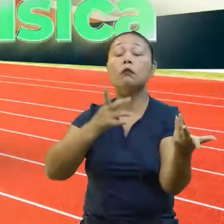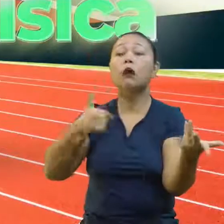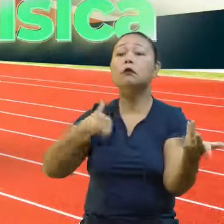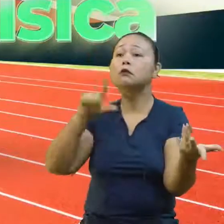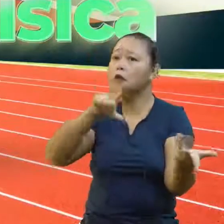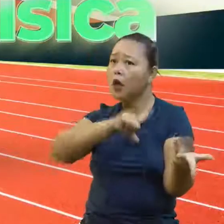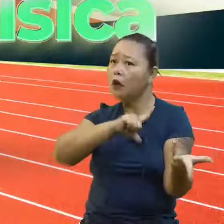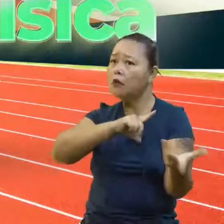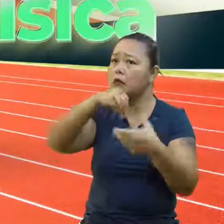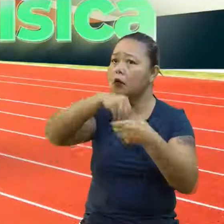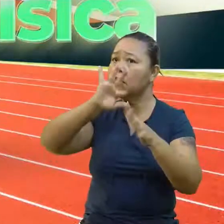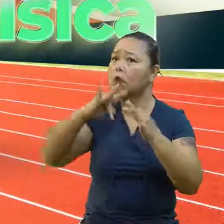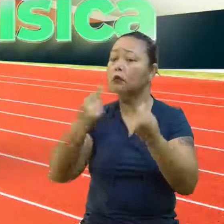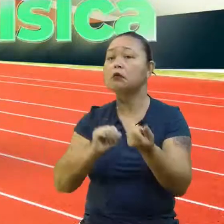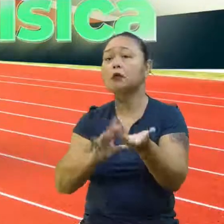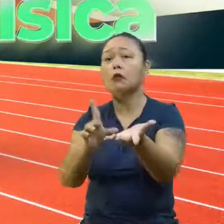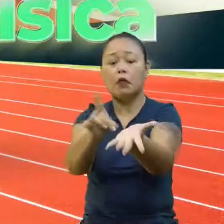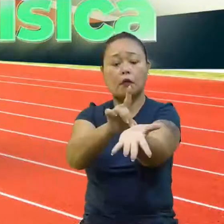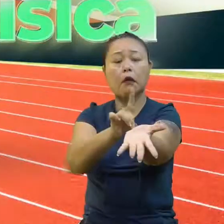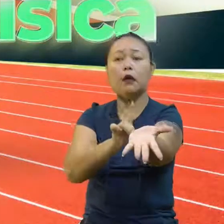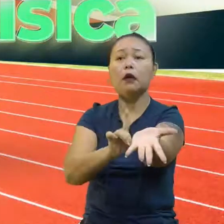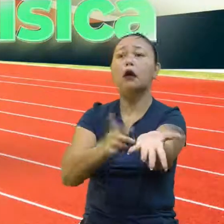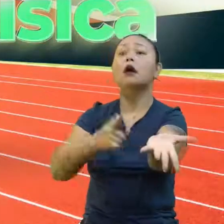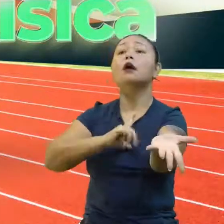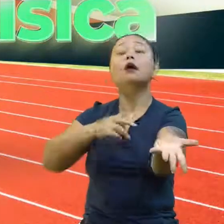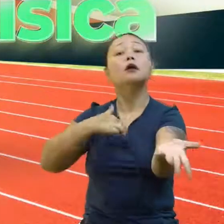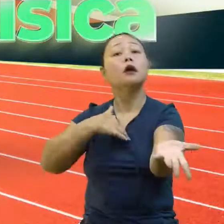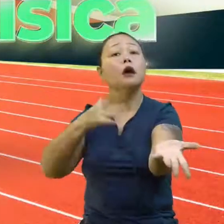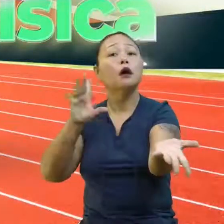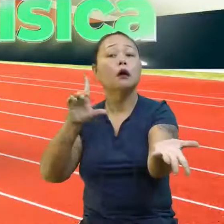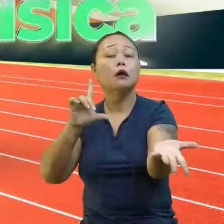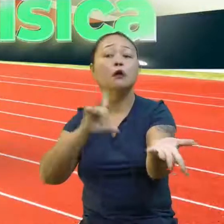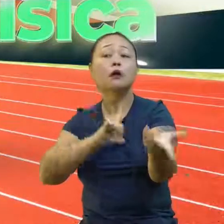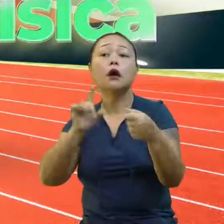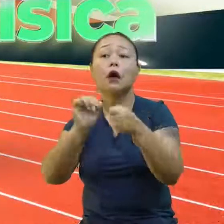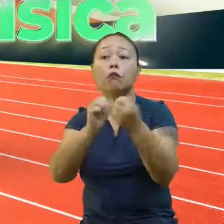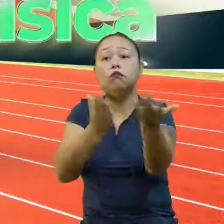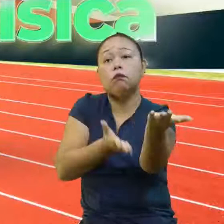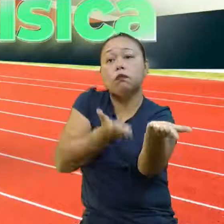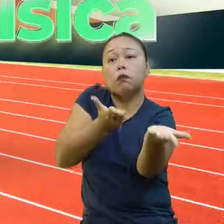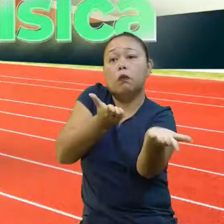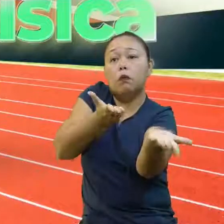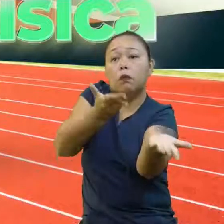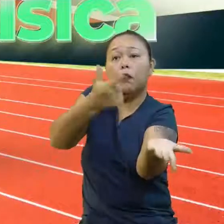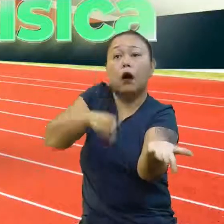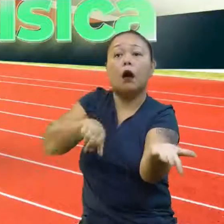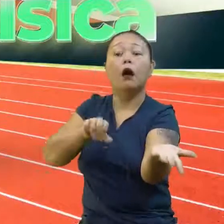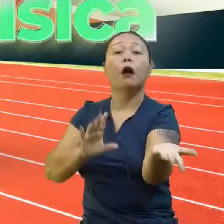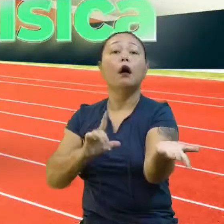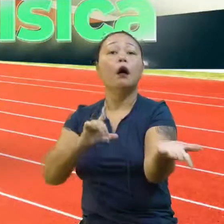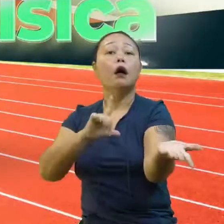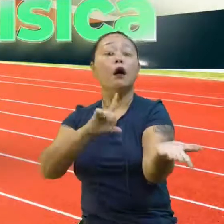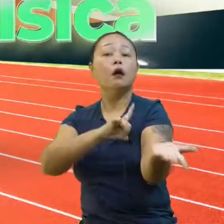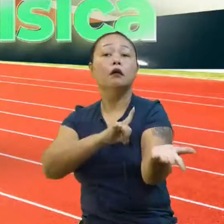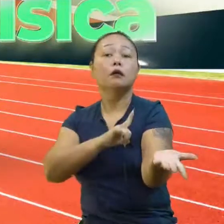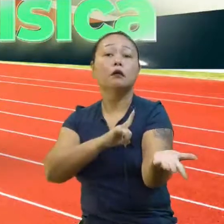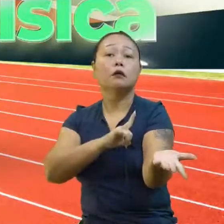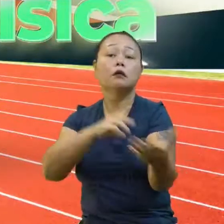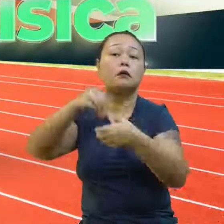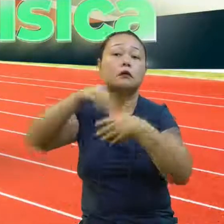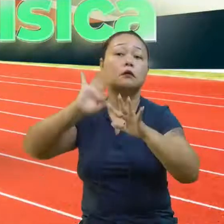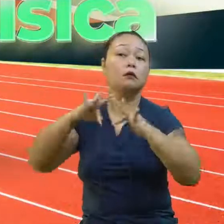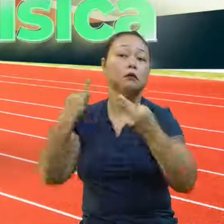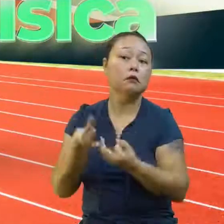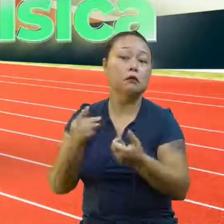na sua família que tem diabetes, você deve ter alguém na sua família que é hipertenso, você deve ter alguém na sua família que tem